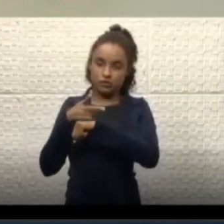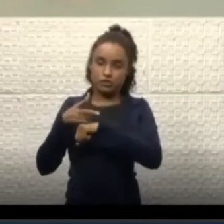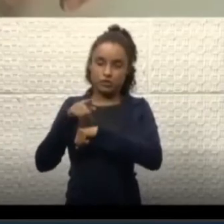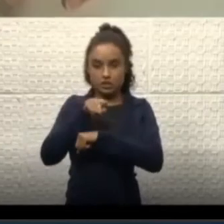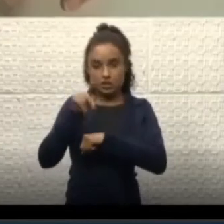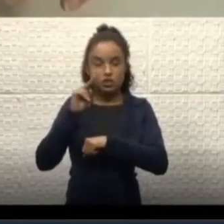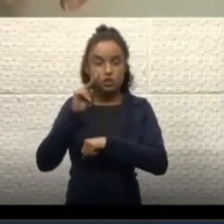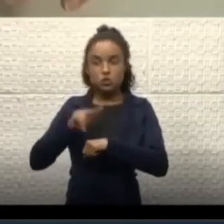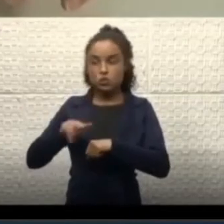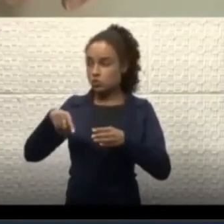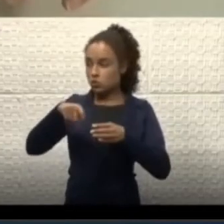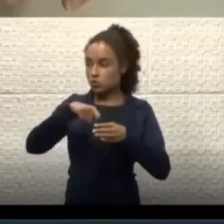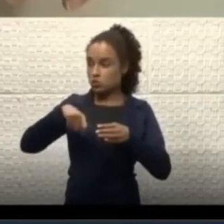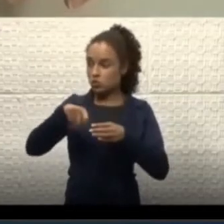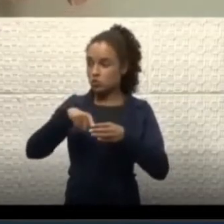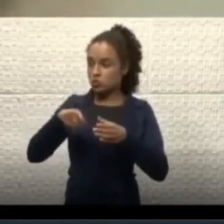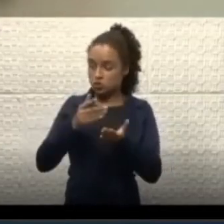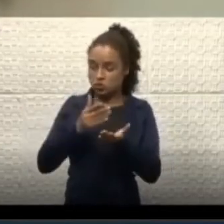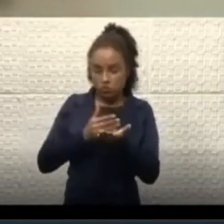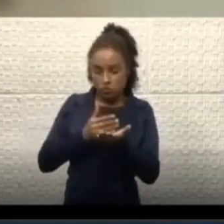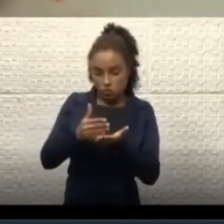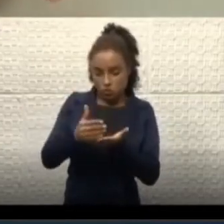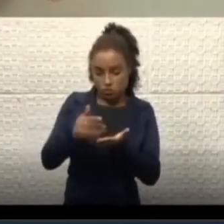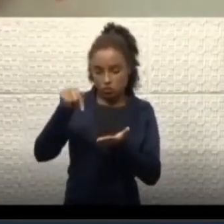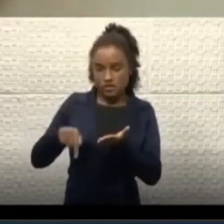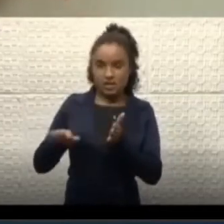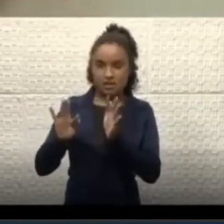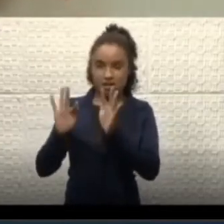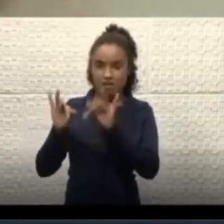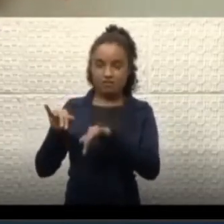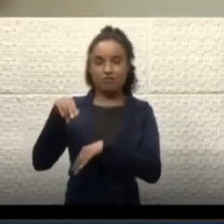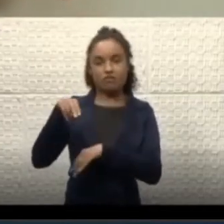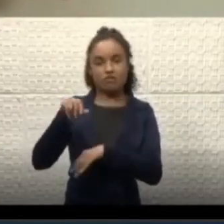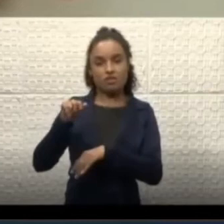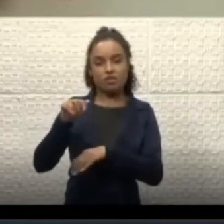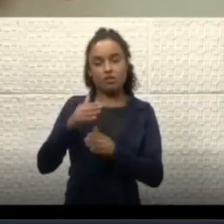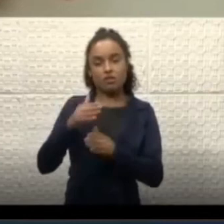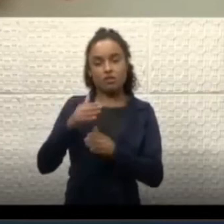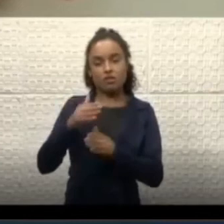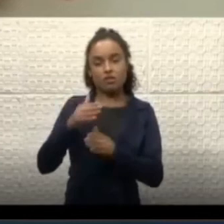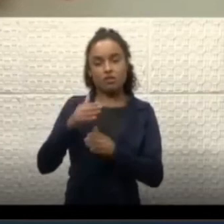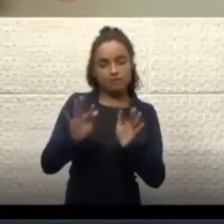para que vocês vissem a parte inicial e a parte final.